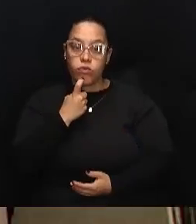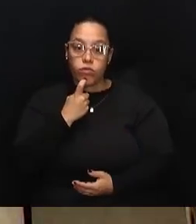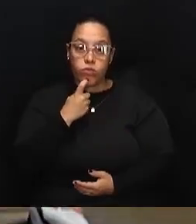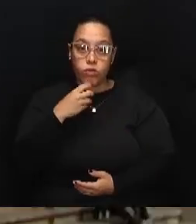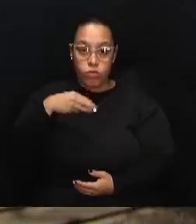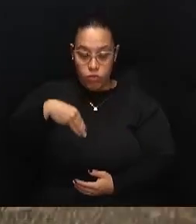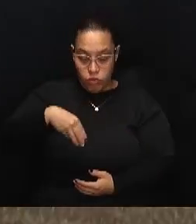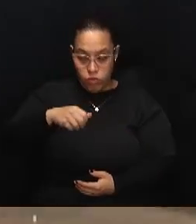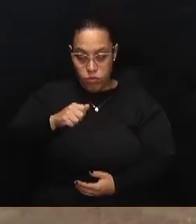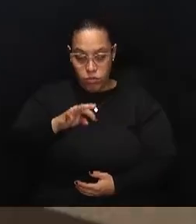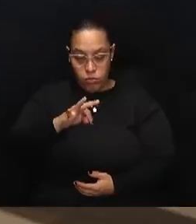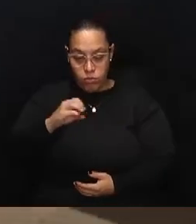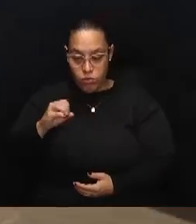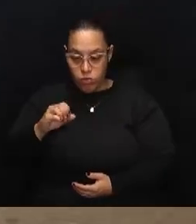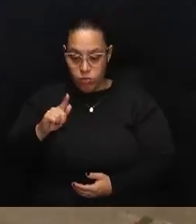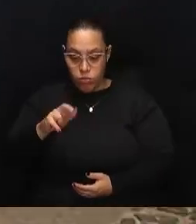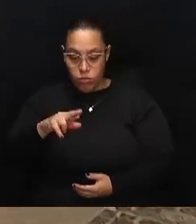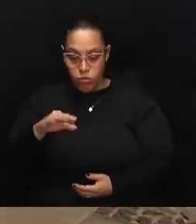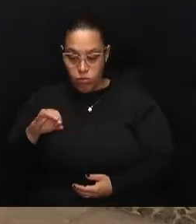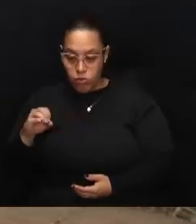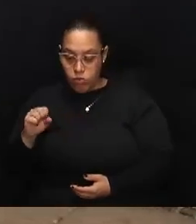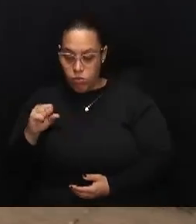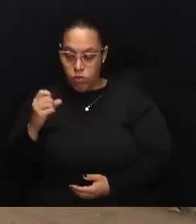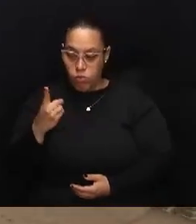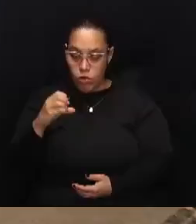das Campinas do Mato Grosso de